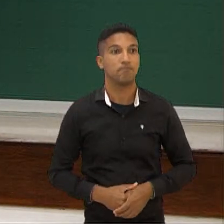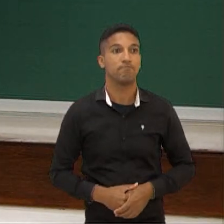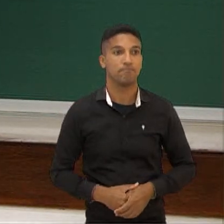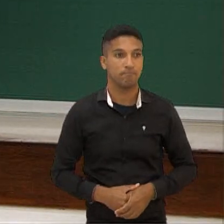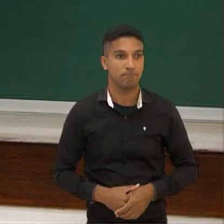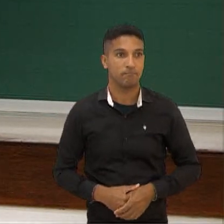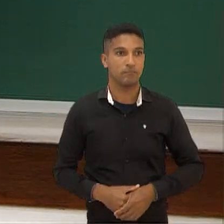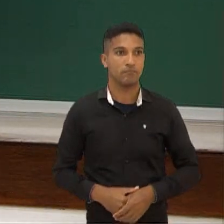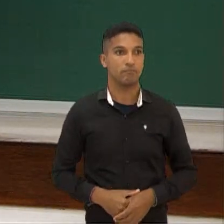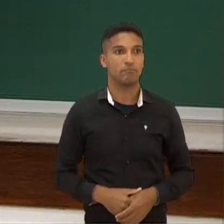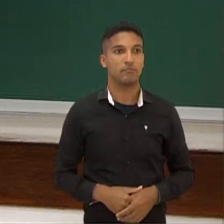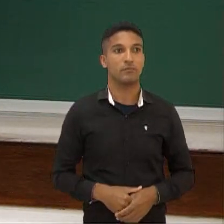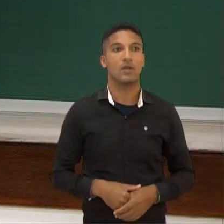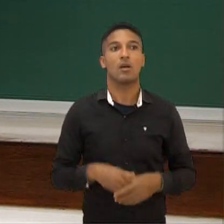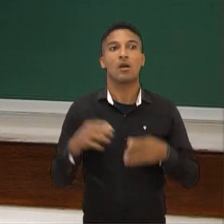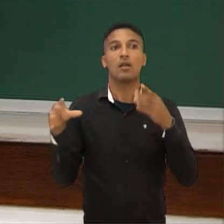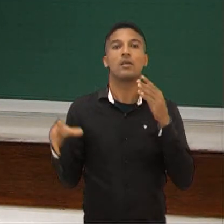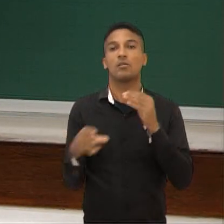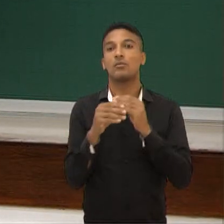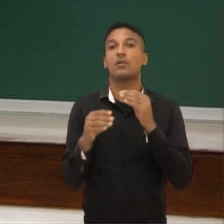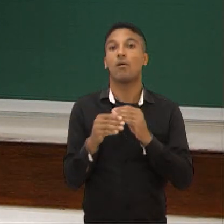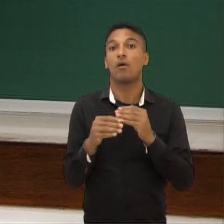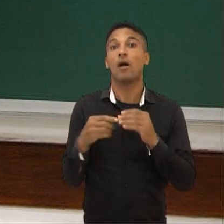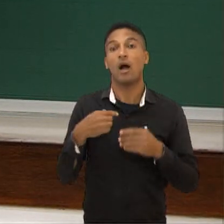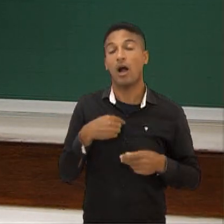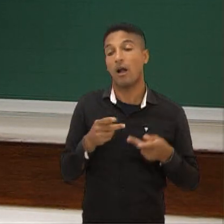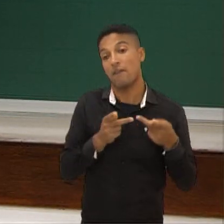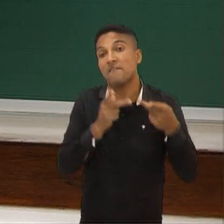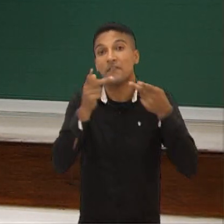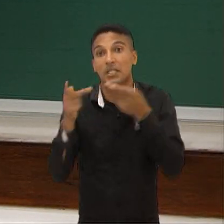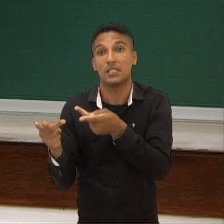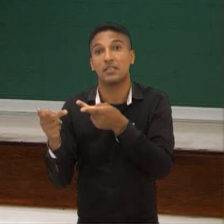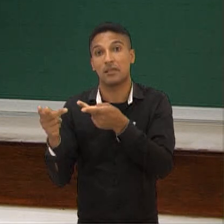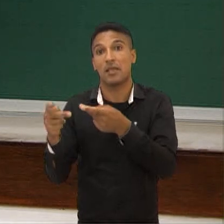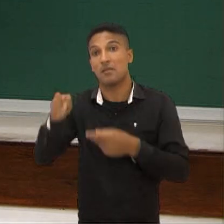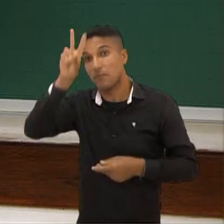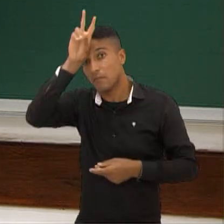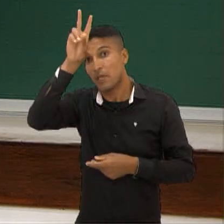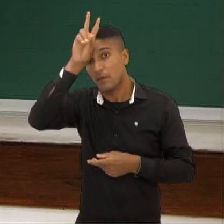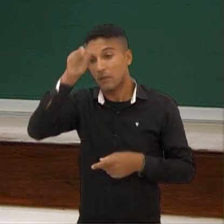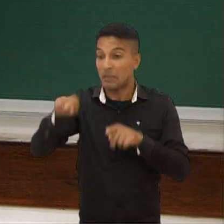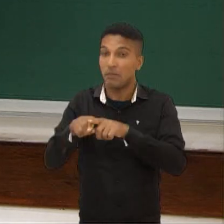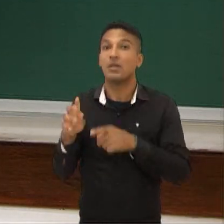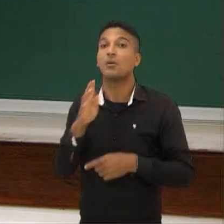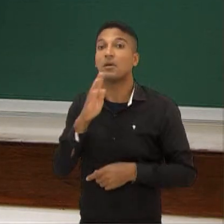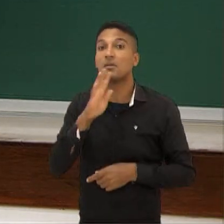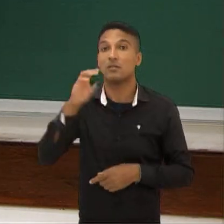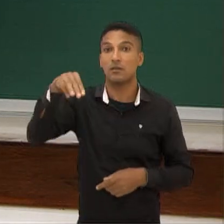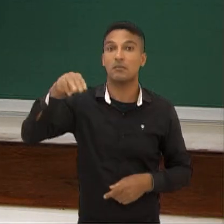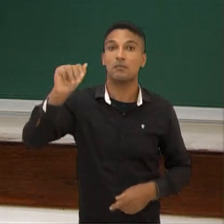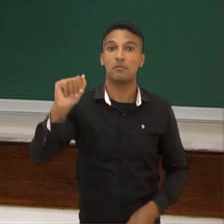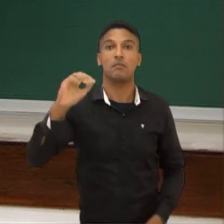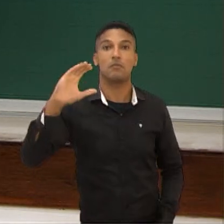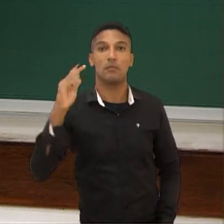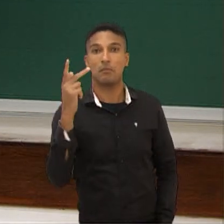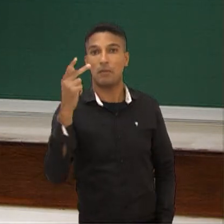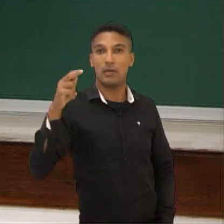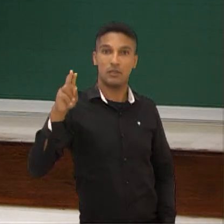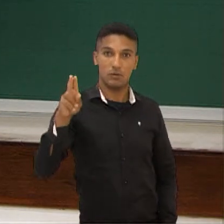Inclusão, visitei a Peru, incluso conheci Machu Picchu. Então, de inclusão, né? Visitei o